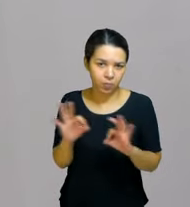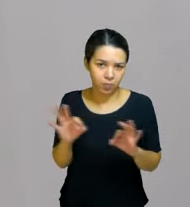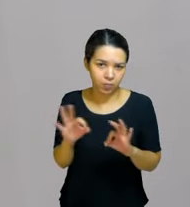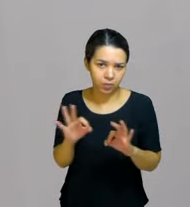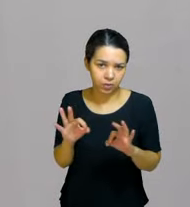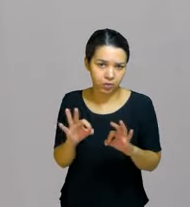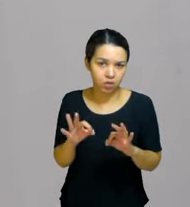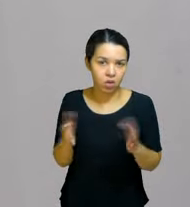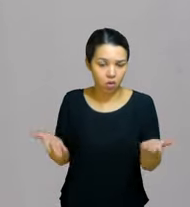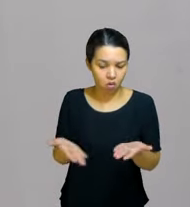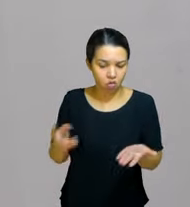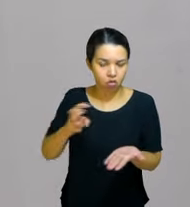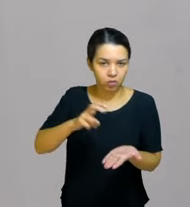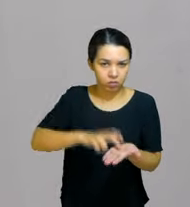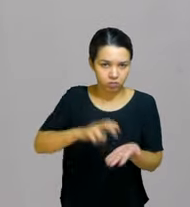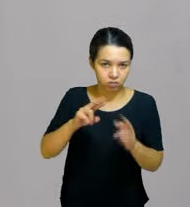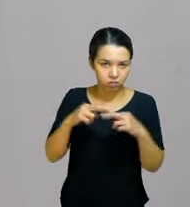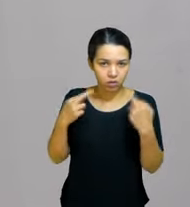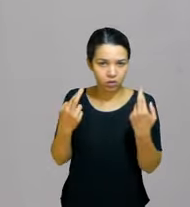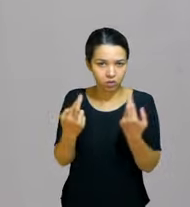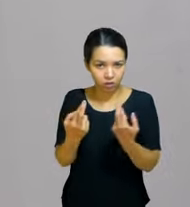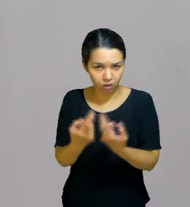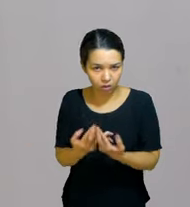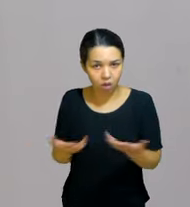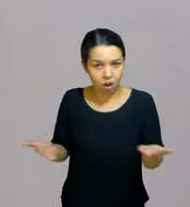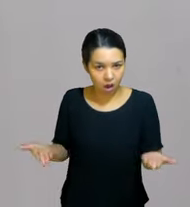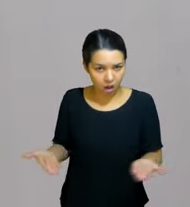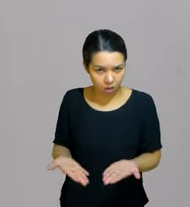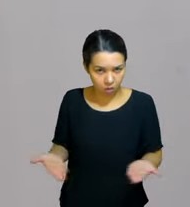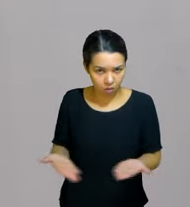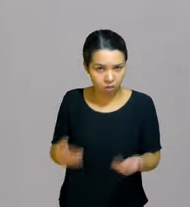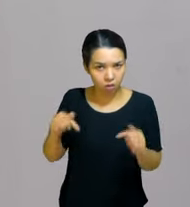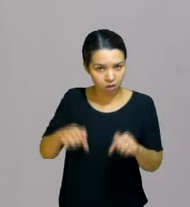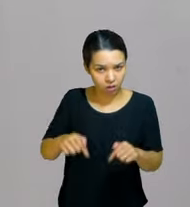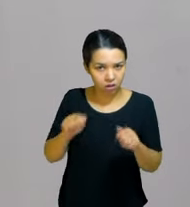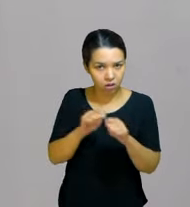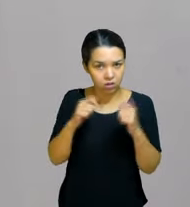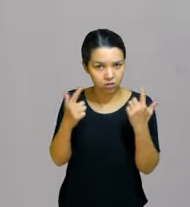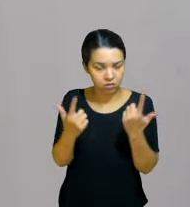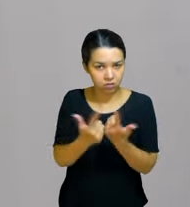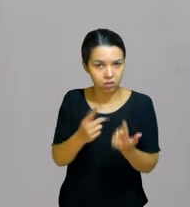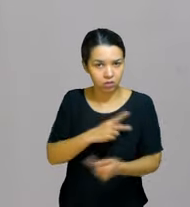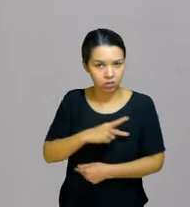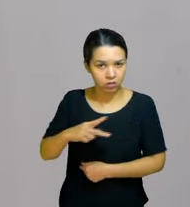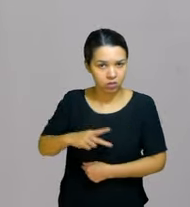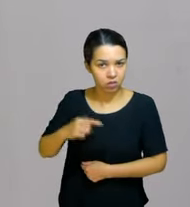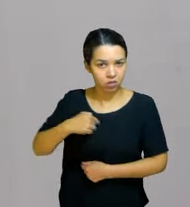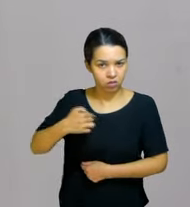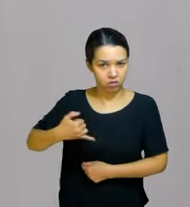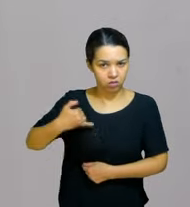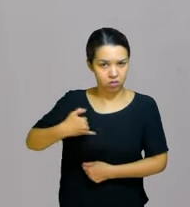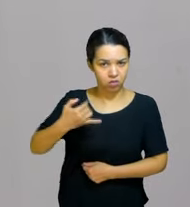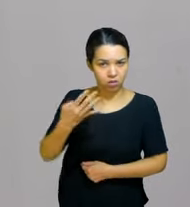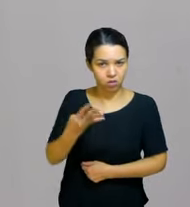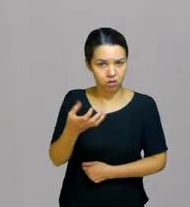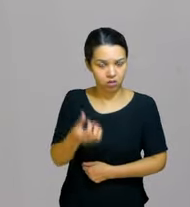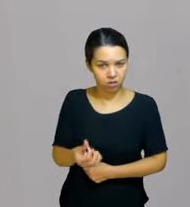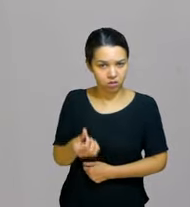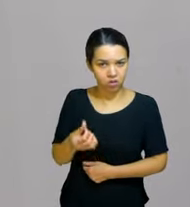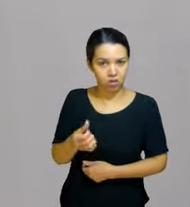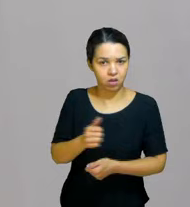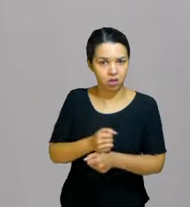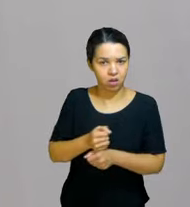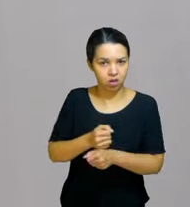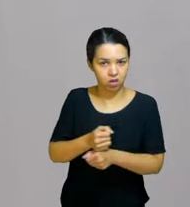manifestei hoje de manhã na reunião de sede e estou me manifestando aqui nessa Assembleia Pública. Eu tenho 46 anos de esporte Santa Catarina, sou